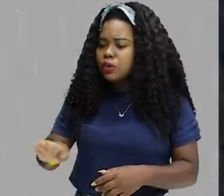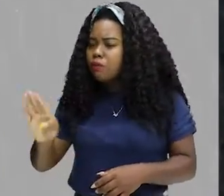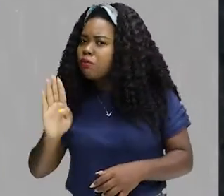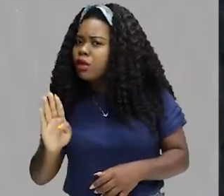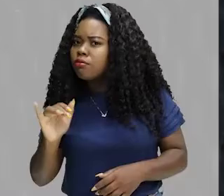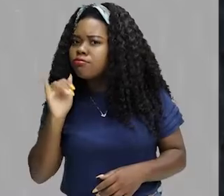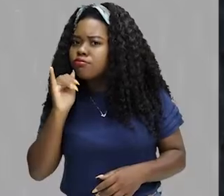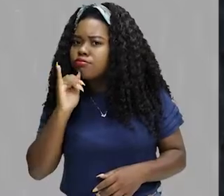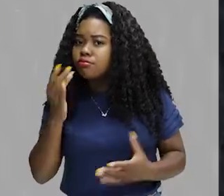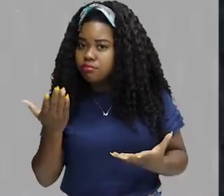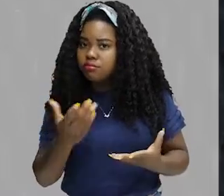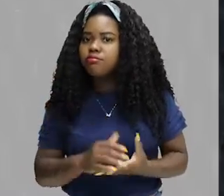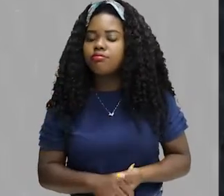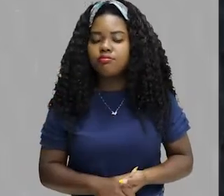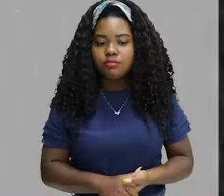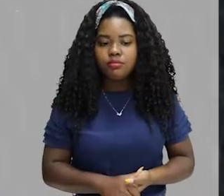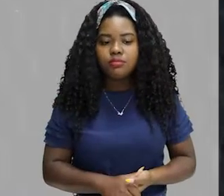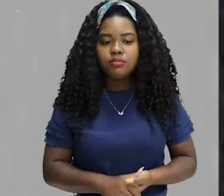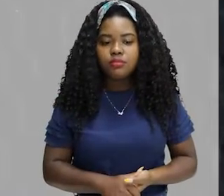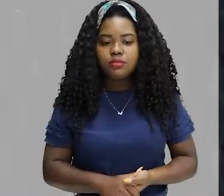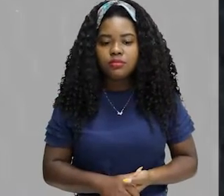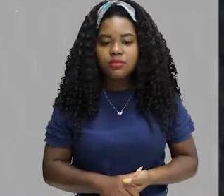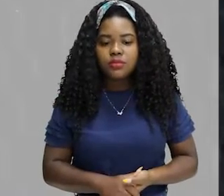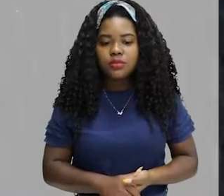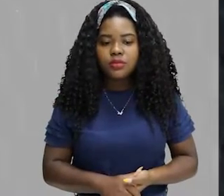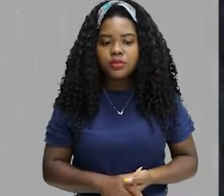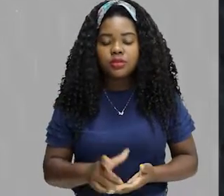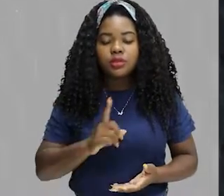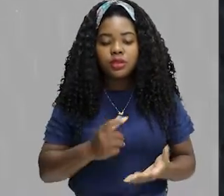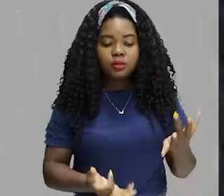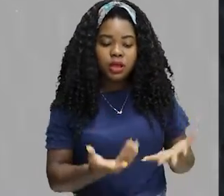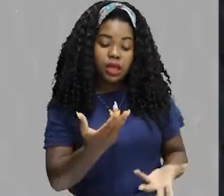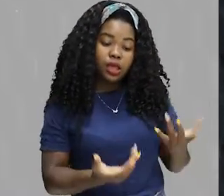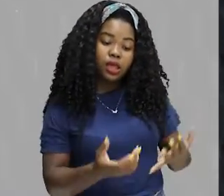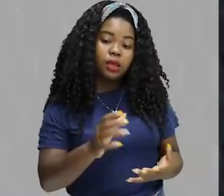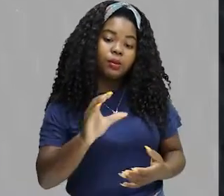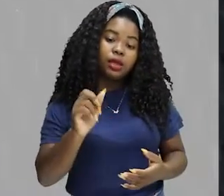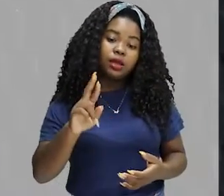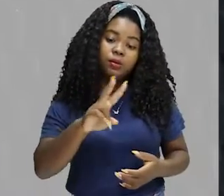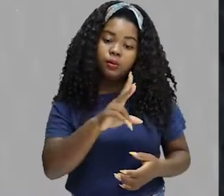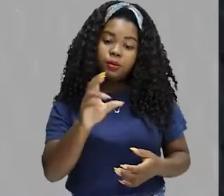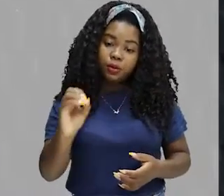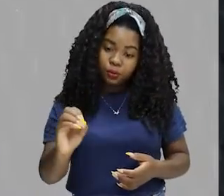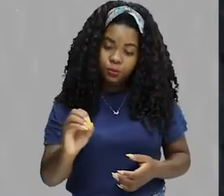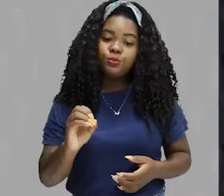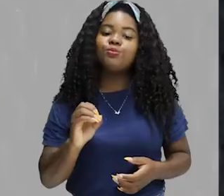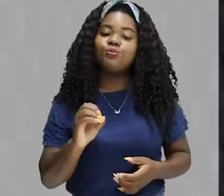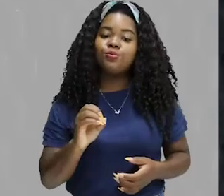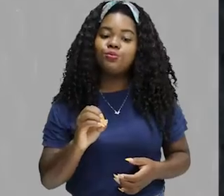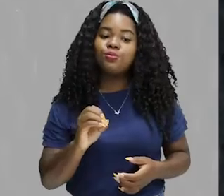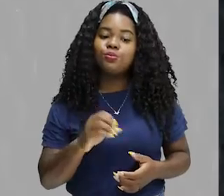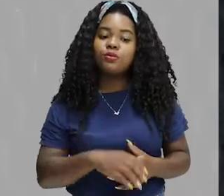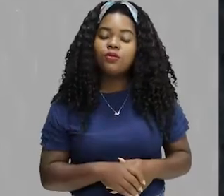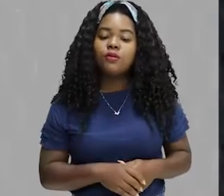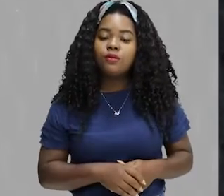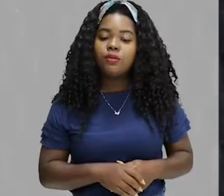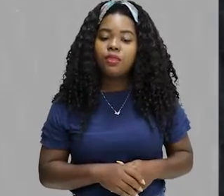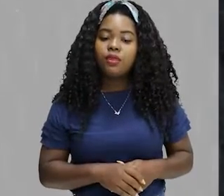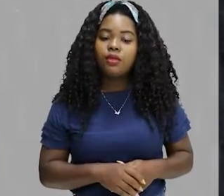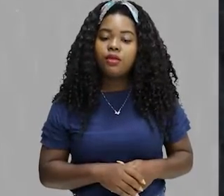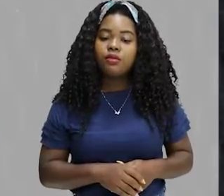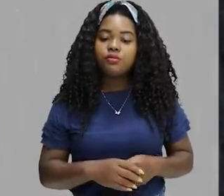né? Então, vamos considerar a reação que ocorre na queima do carvão, ok? Queima é a reação de